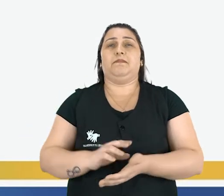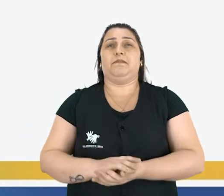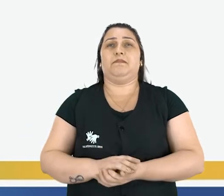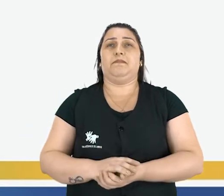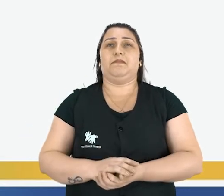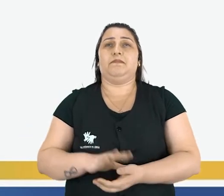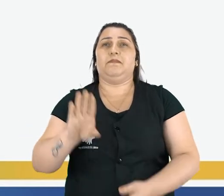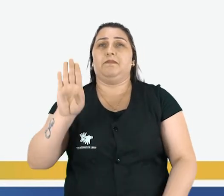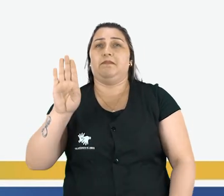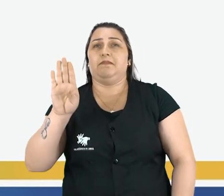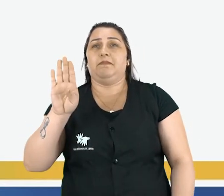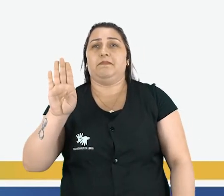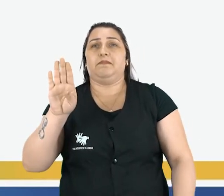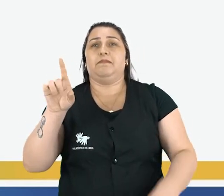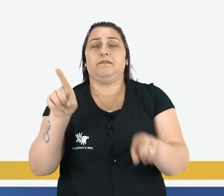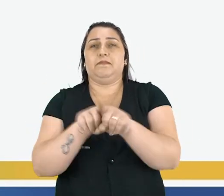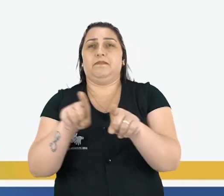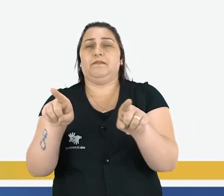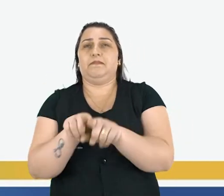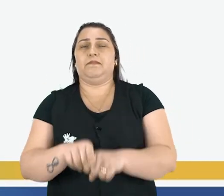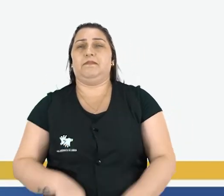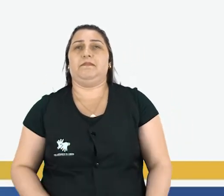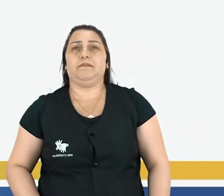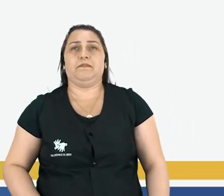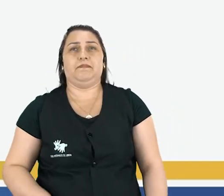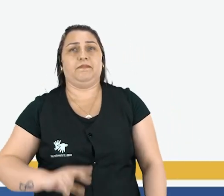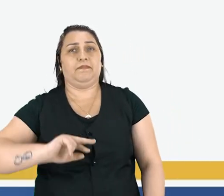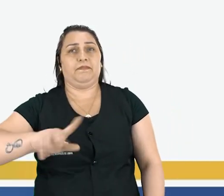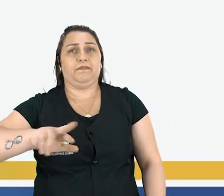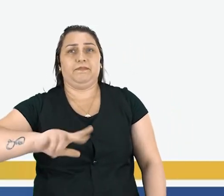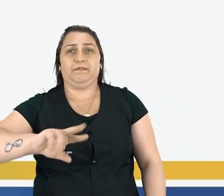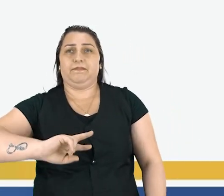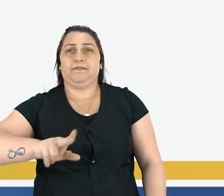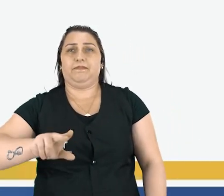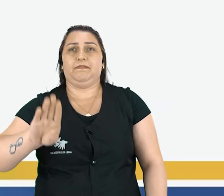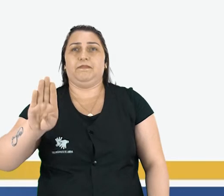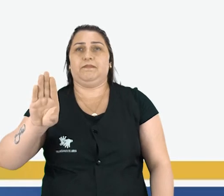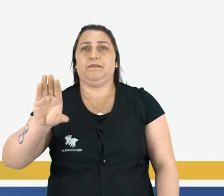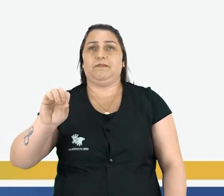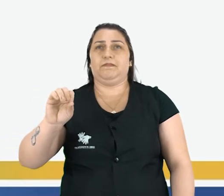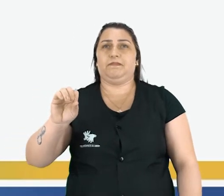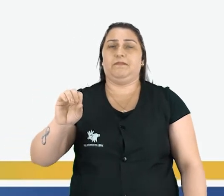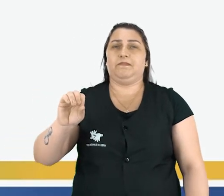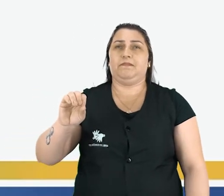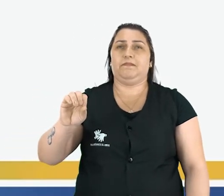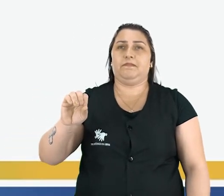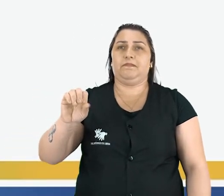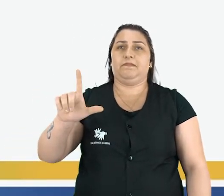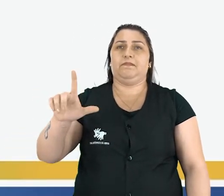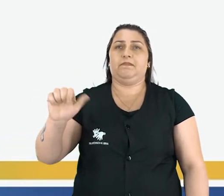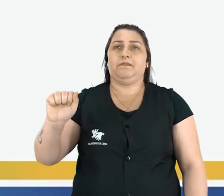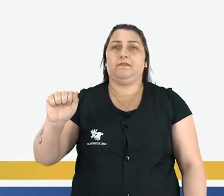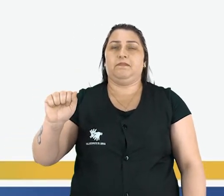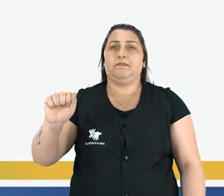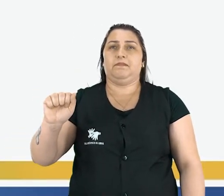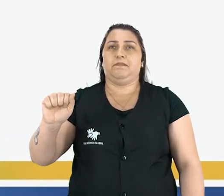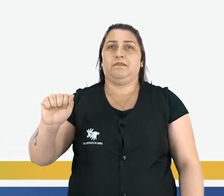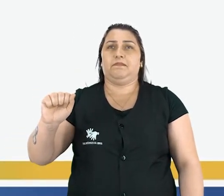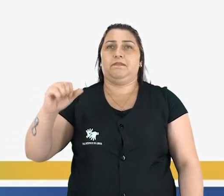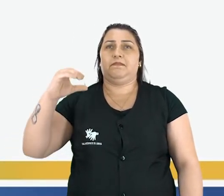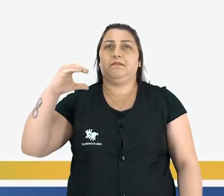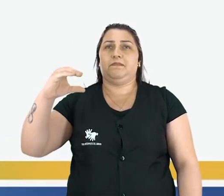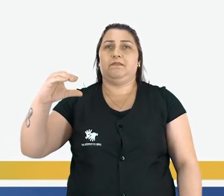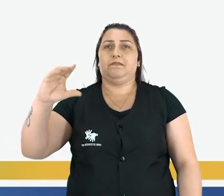olha começa com a letra B borracha começa com a letra B meio ó ele o